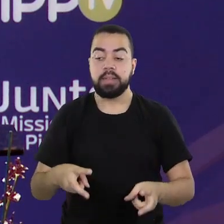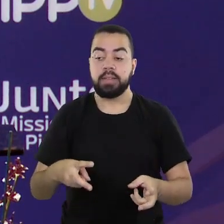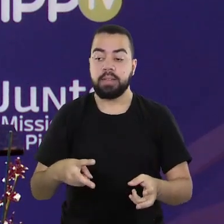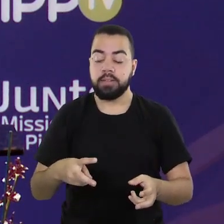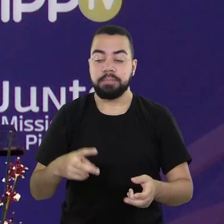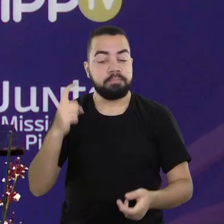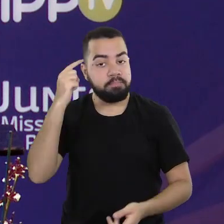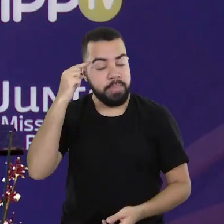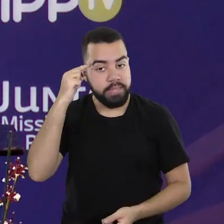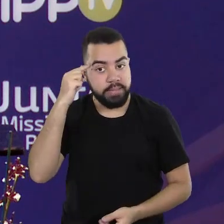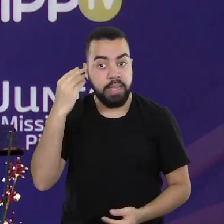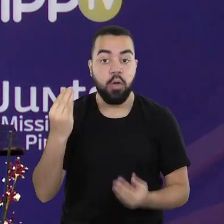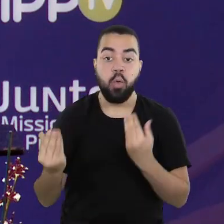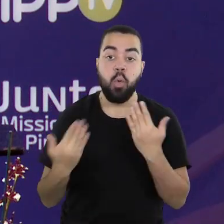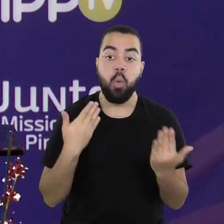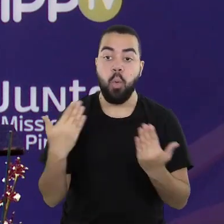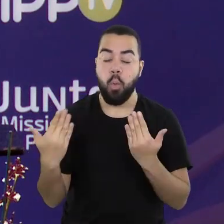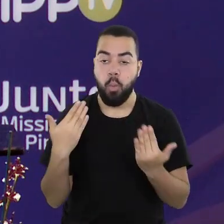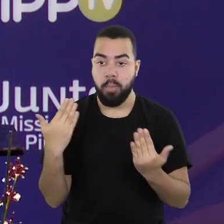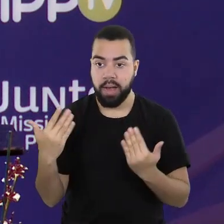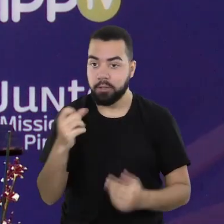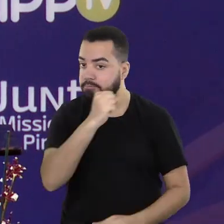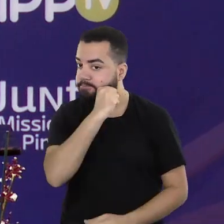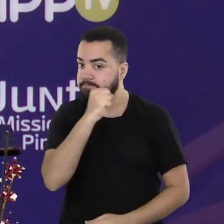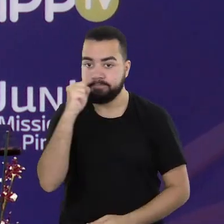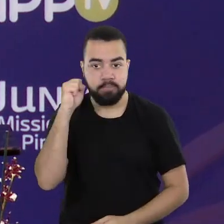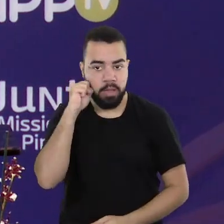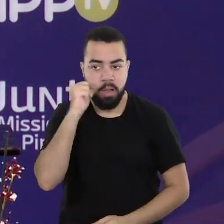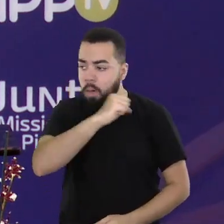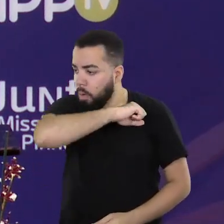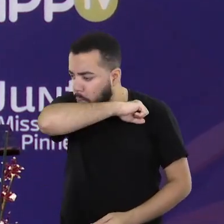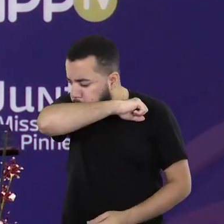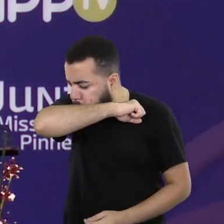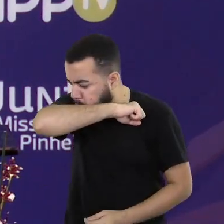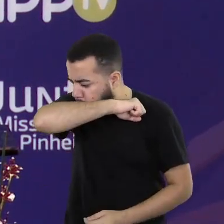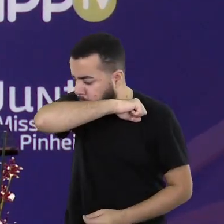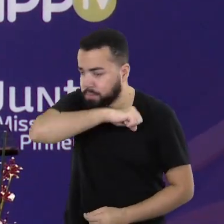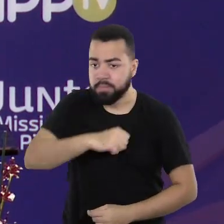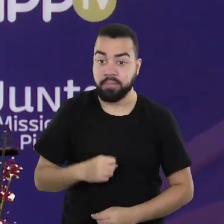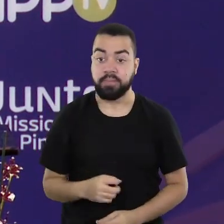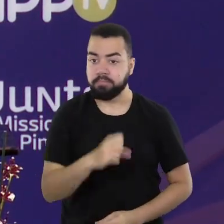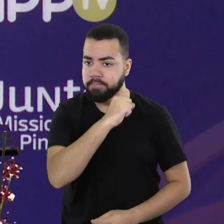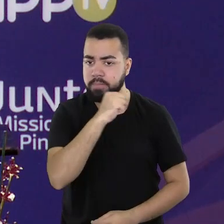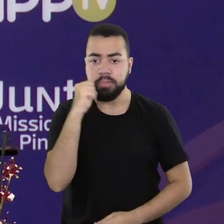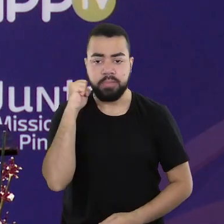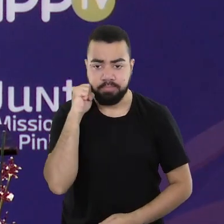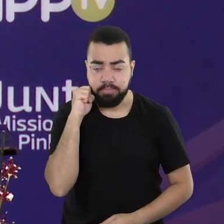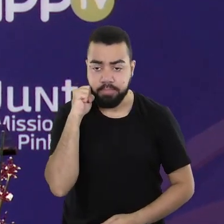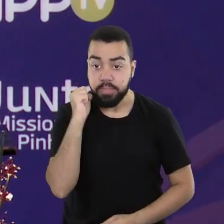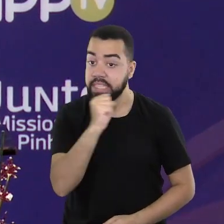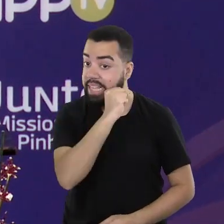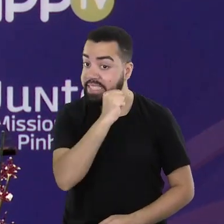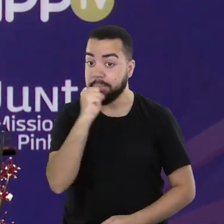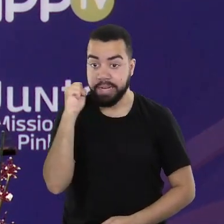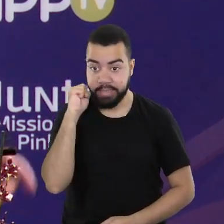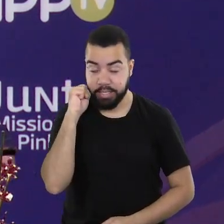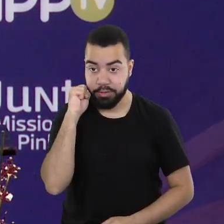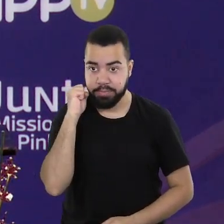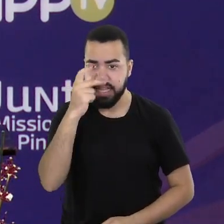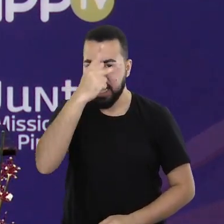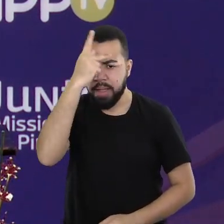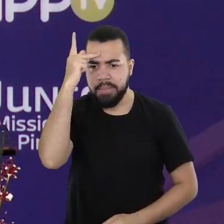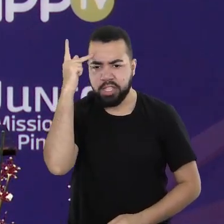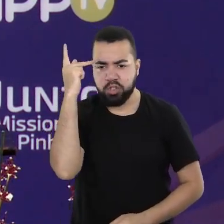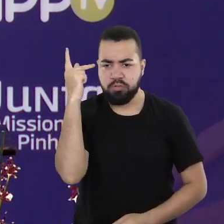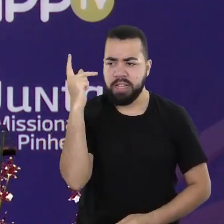misto de judeu e gentil. Por isso que Jesus Cristo usa a figura do samaritano. O samaritano não era